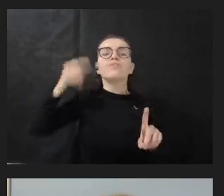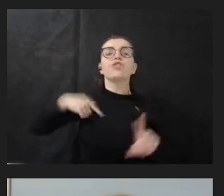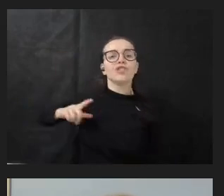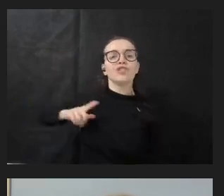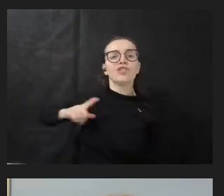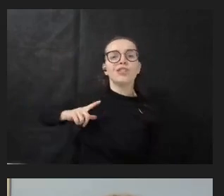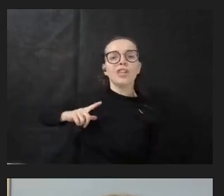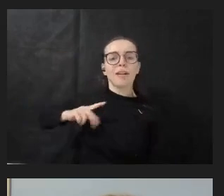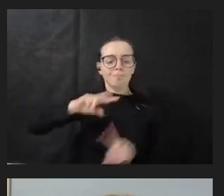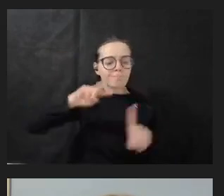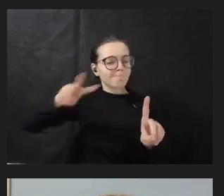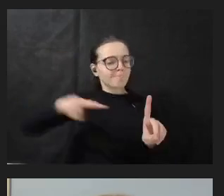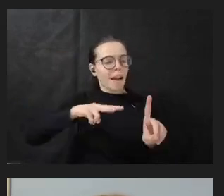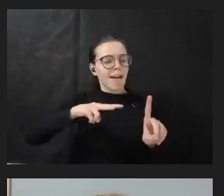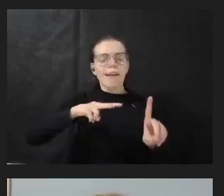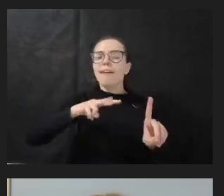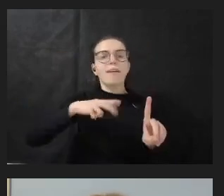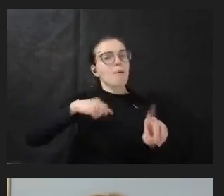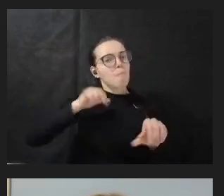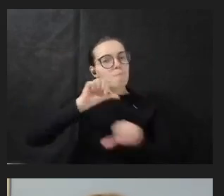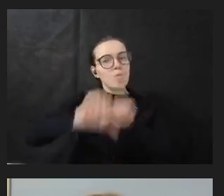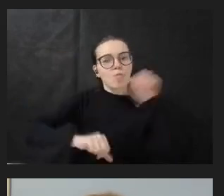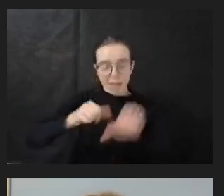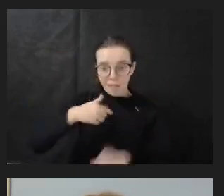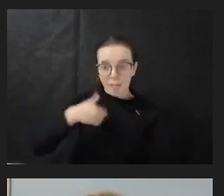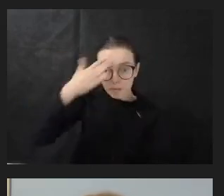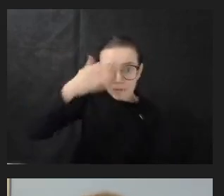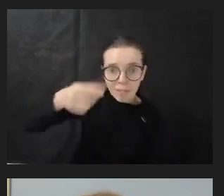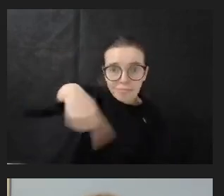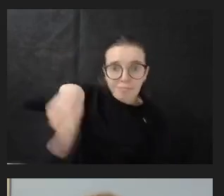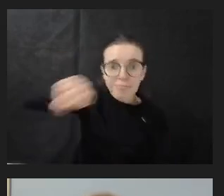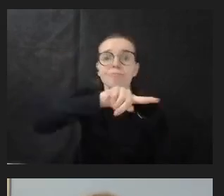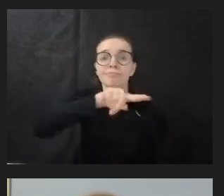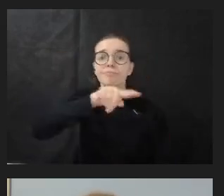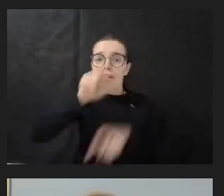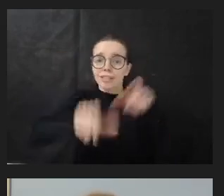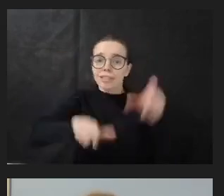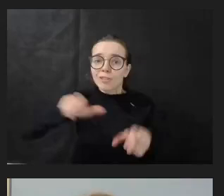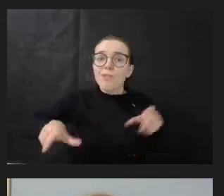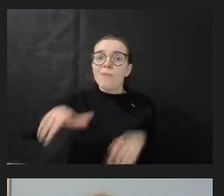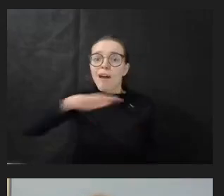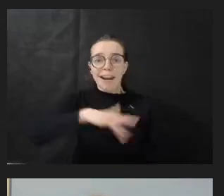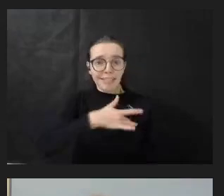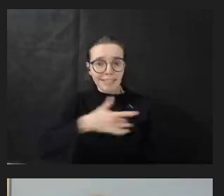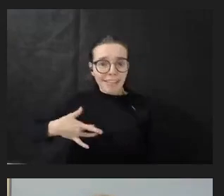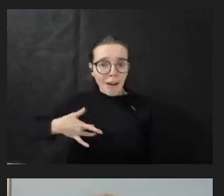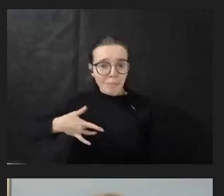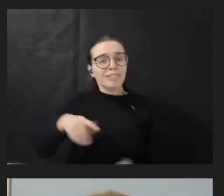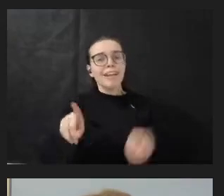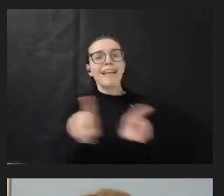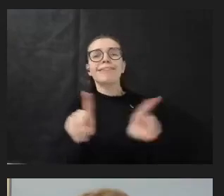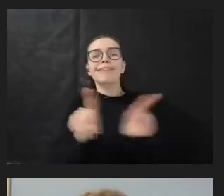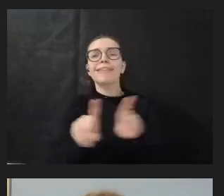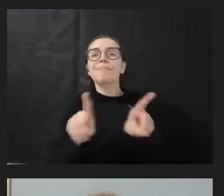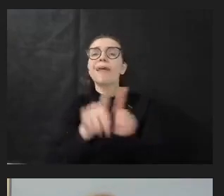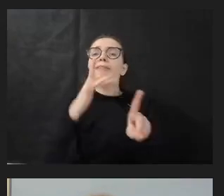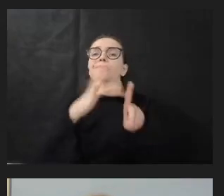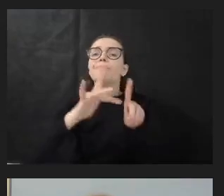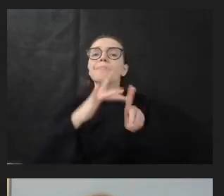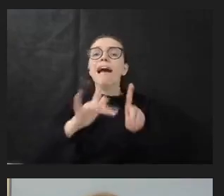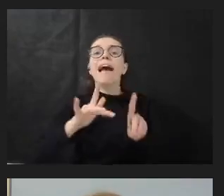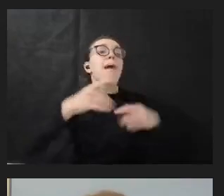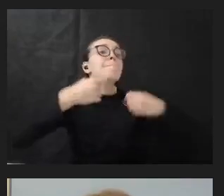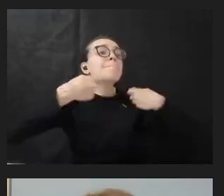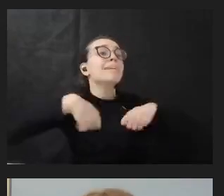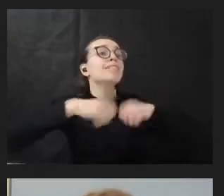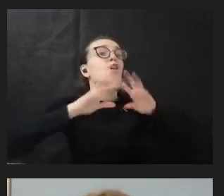da área da saúde também devem ter essa visão, né? De que precisa reabilitar, precisa curar, é